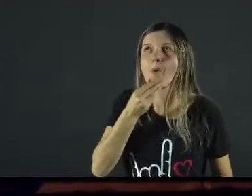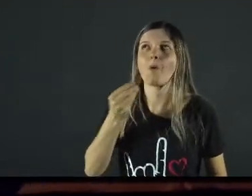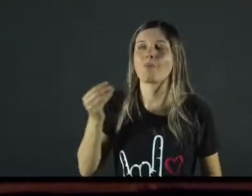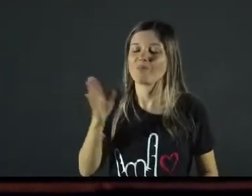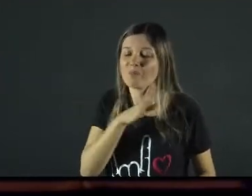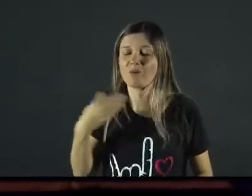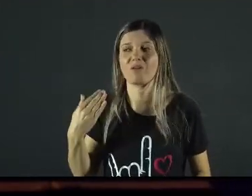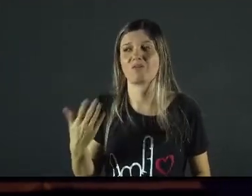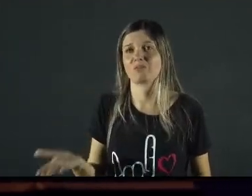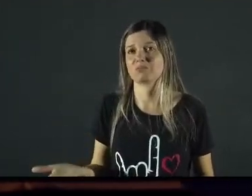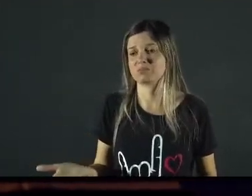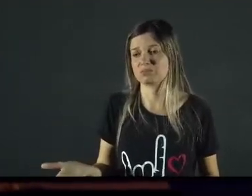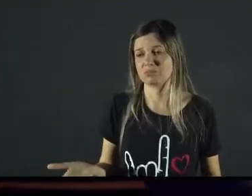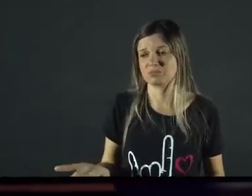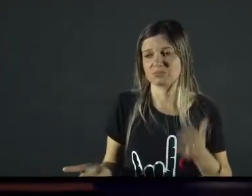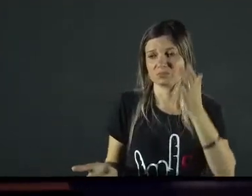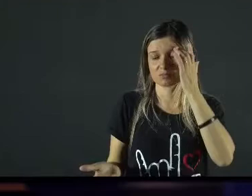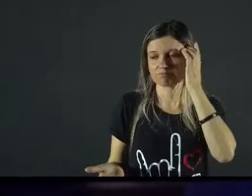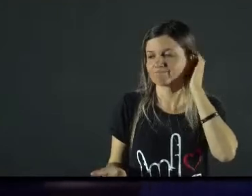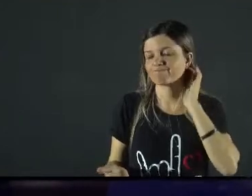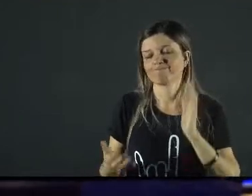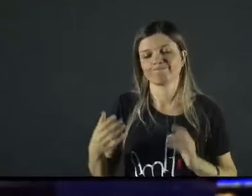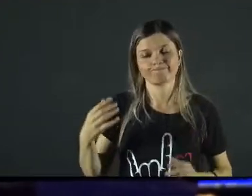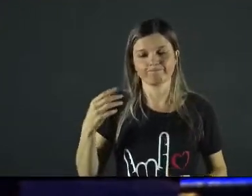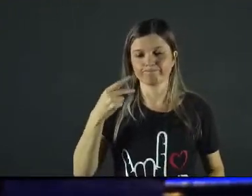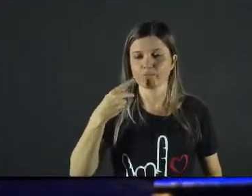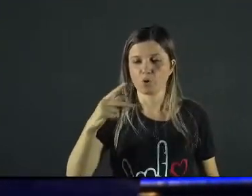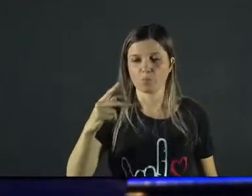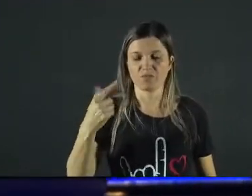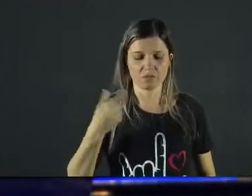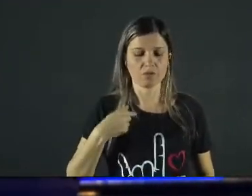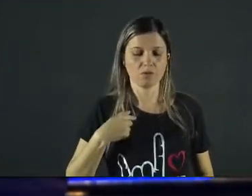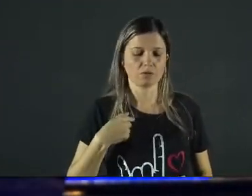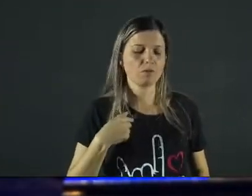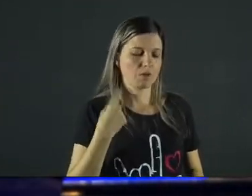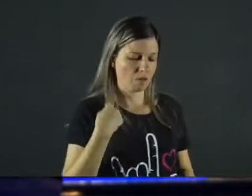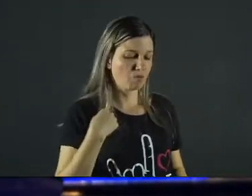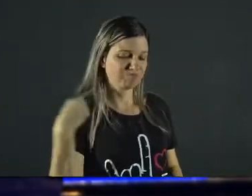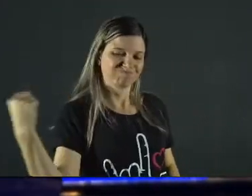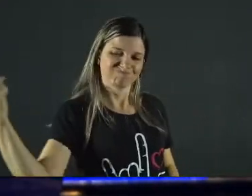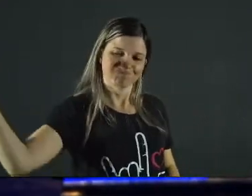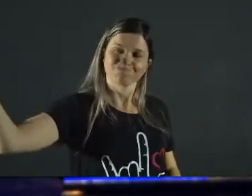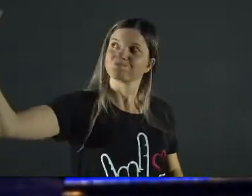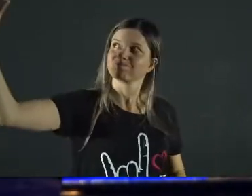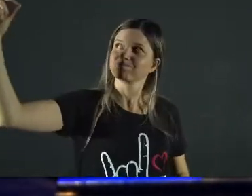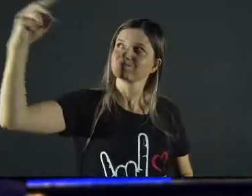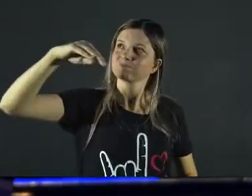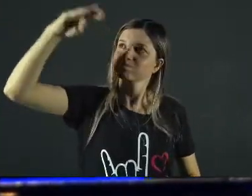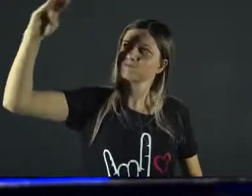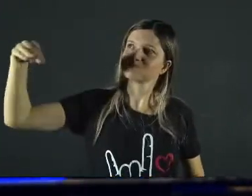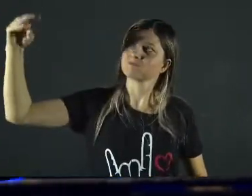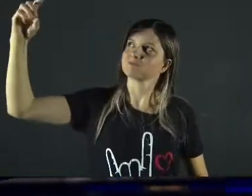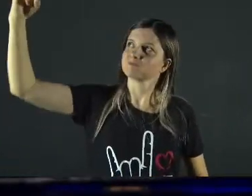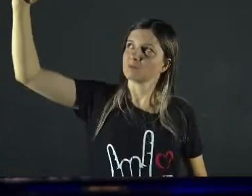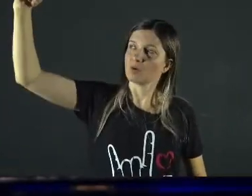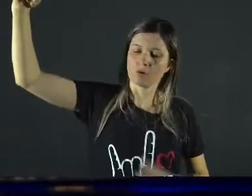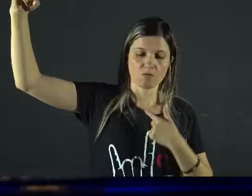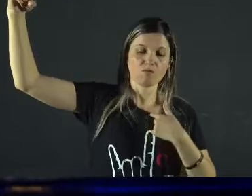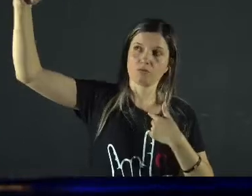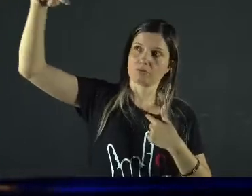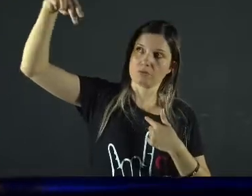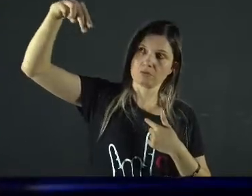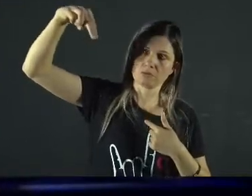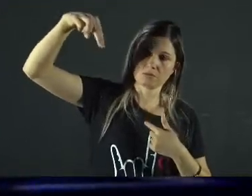reviveu. E ele disse: então eu vou descer agora do Monte Carmelo e eu vou lá,